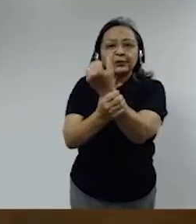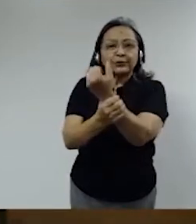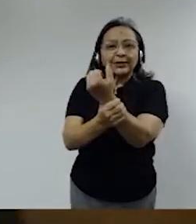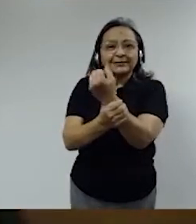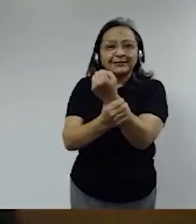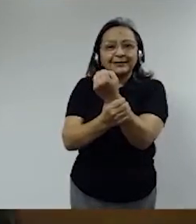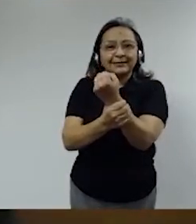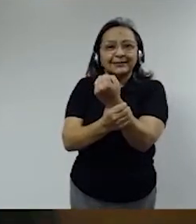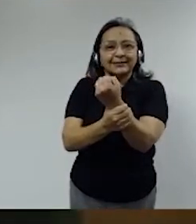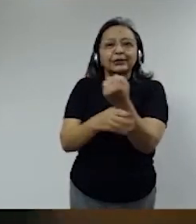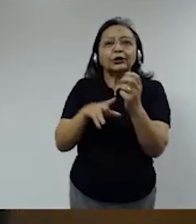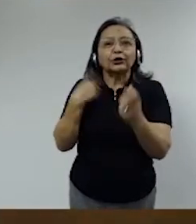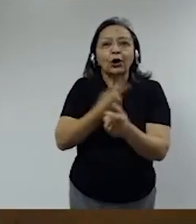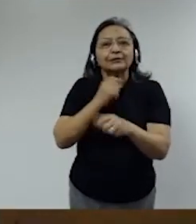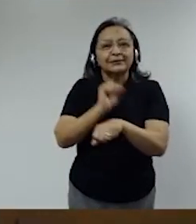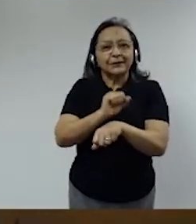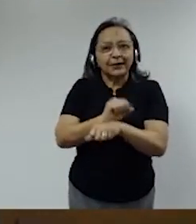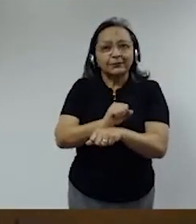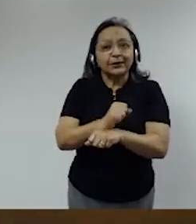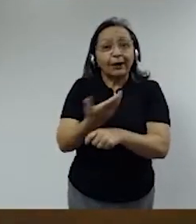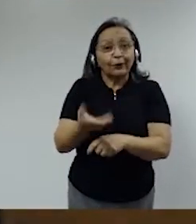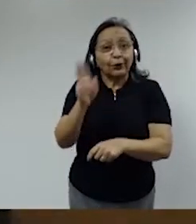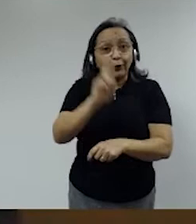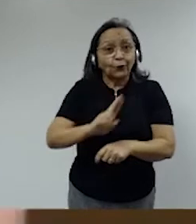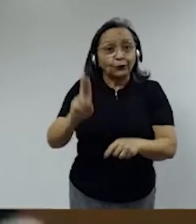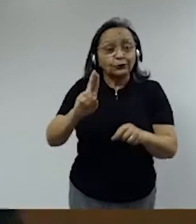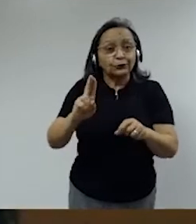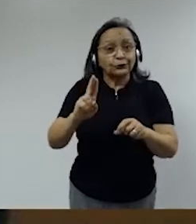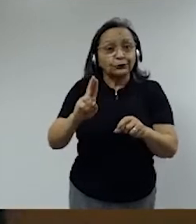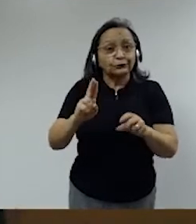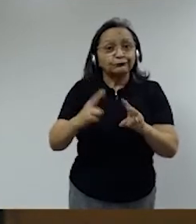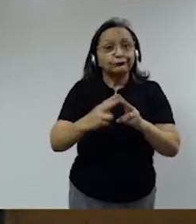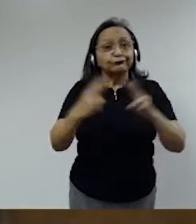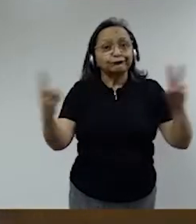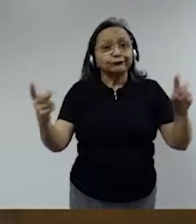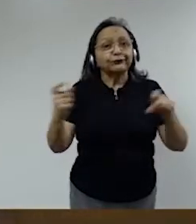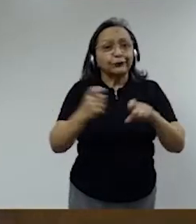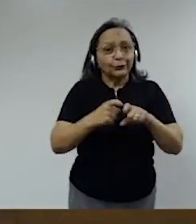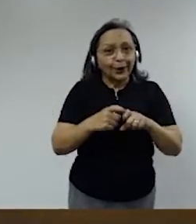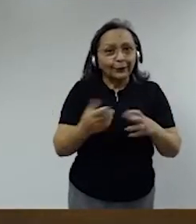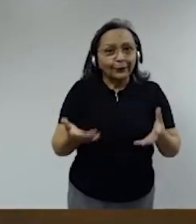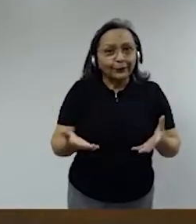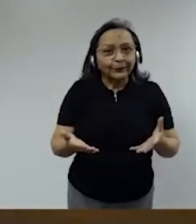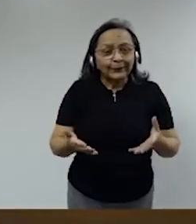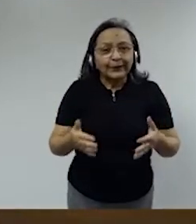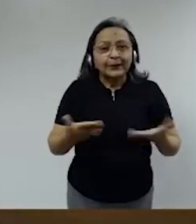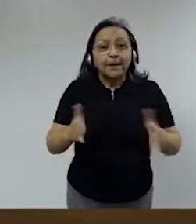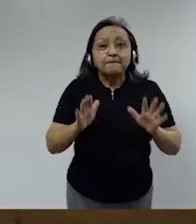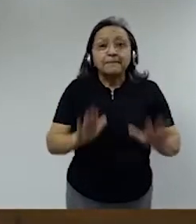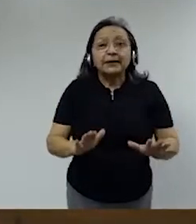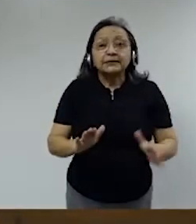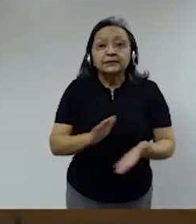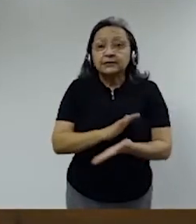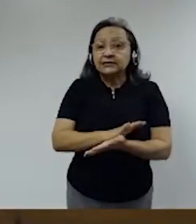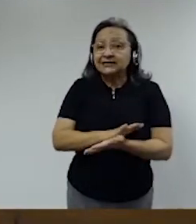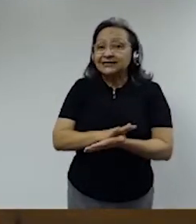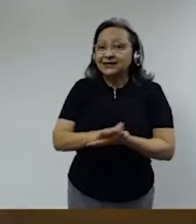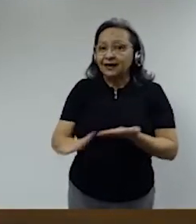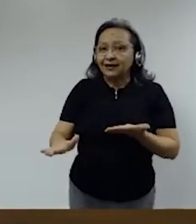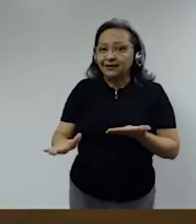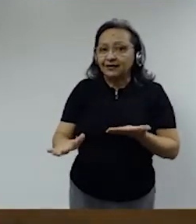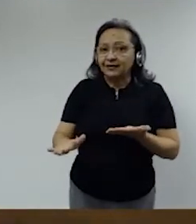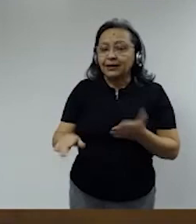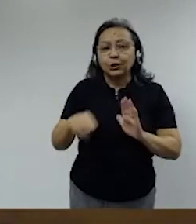se espera com o uso da telemedicina? Esse é um ponto que a gente precisa refletir. Mas na ausência, às vezes, ainda